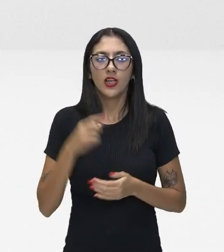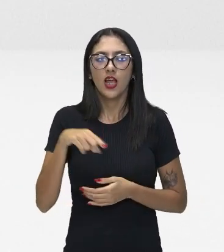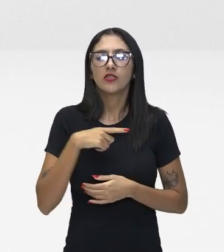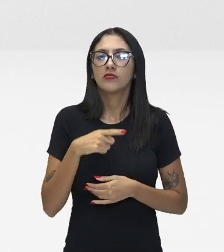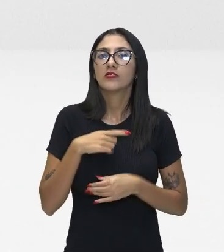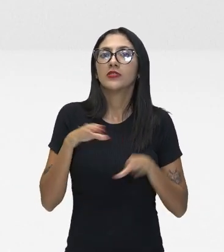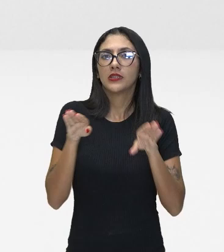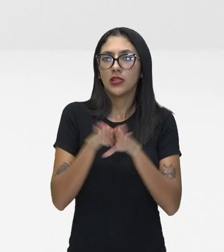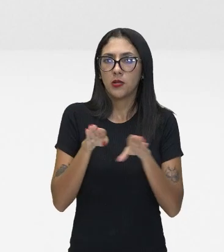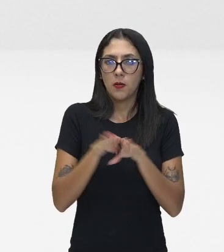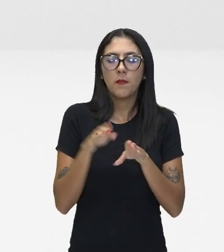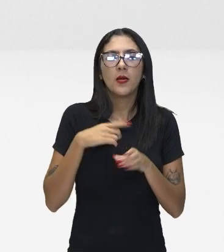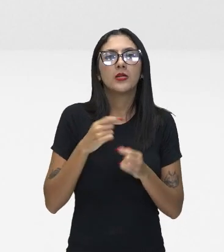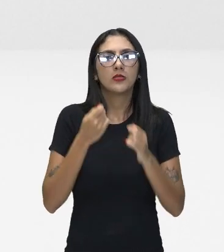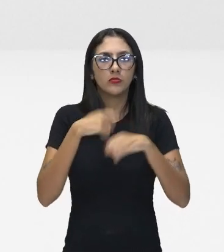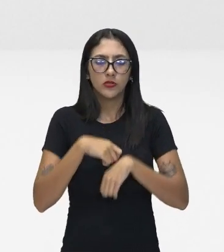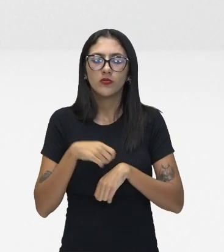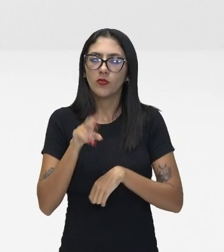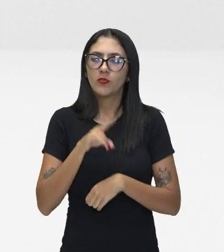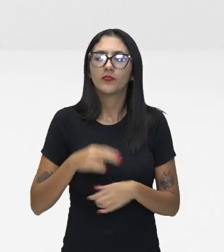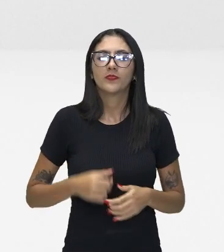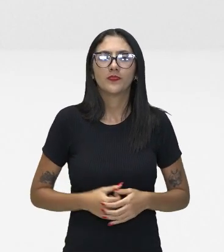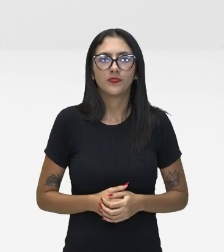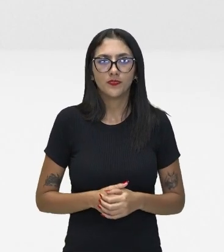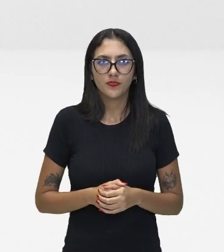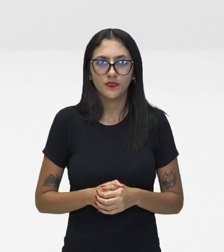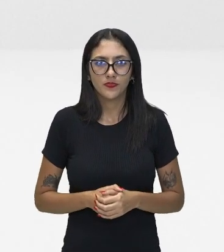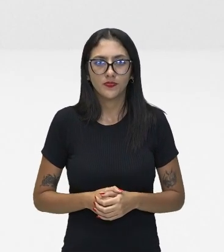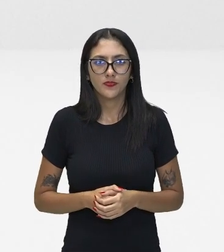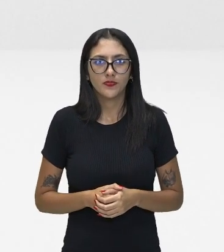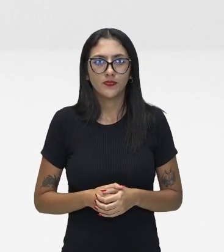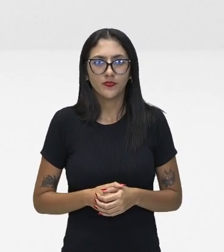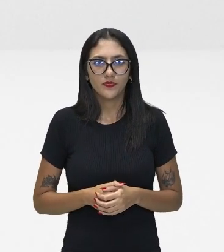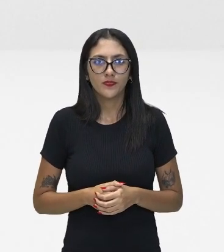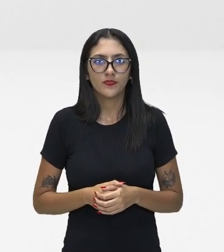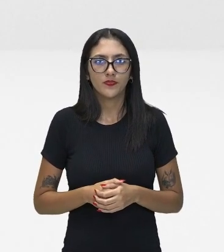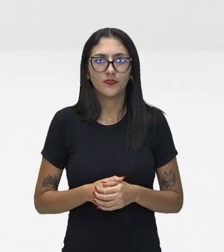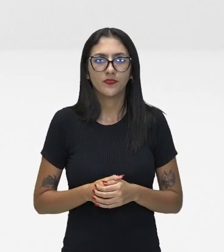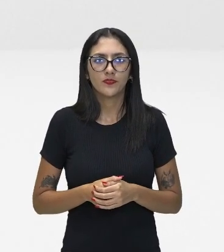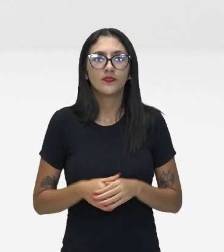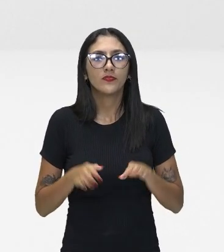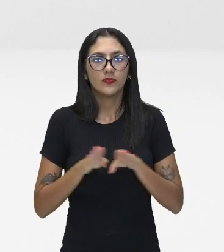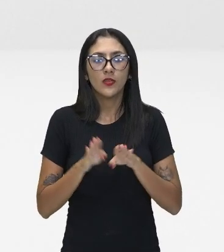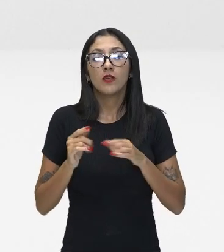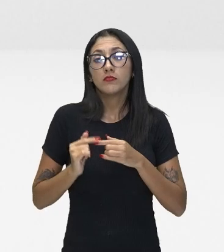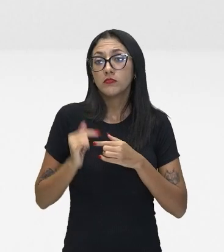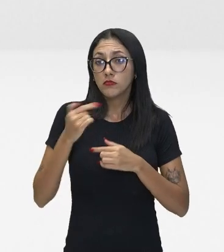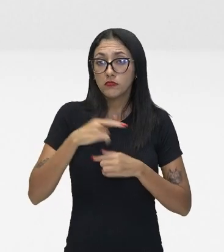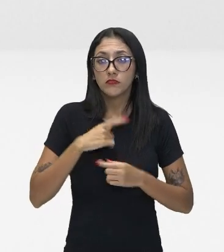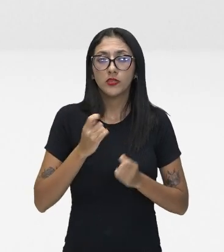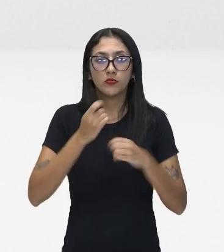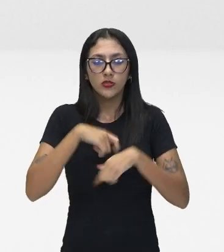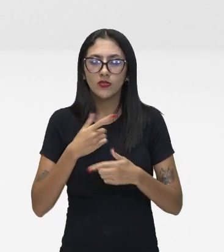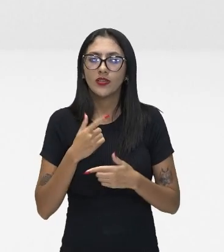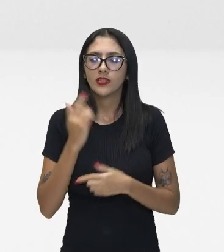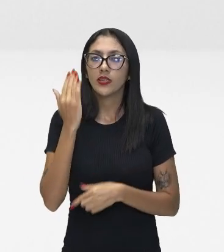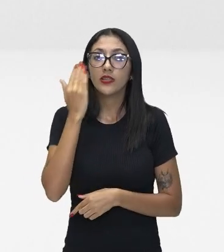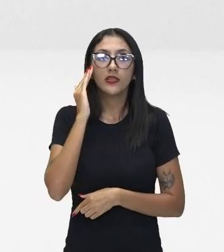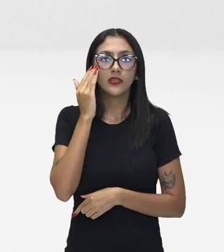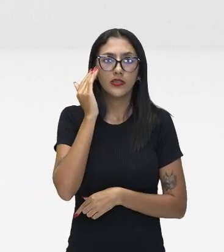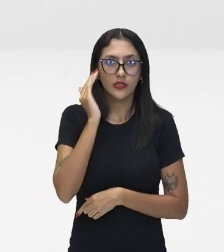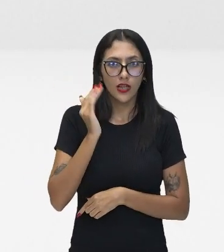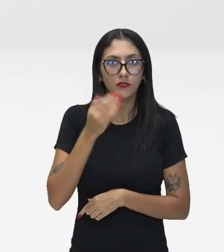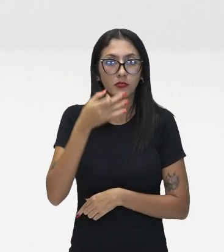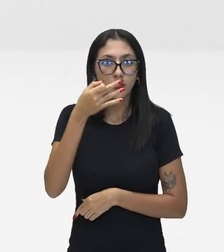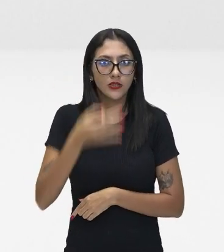aí, né, do empreendimento. Continuando, nós temos ainda aí, ó, a partir disso você consegue ter uma noção, né,